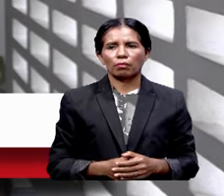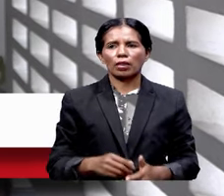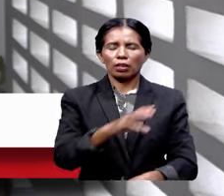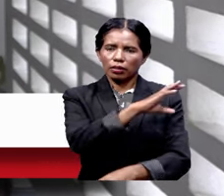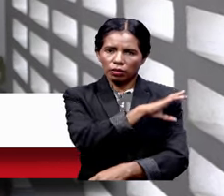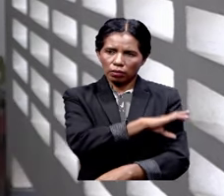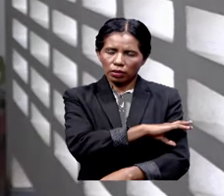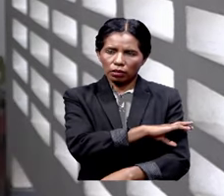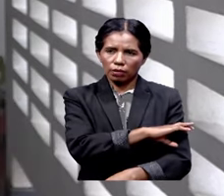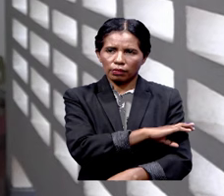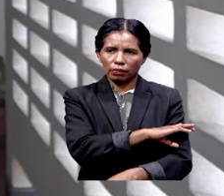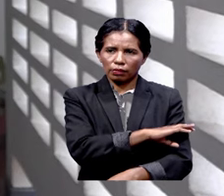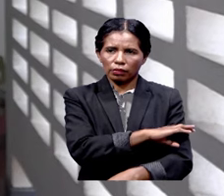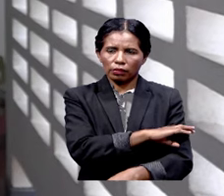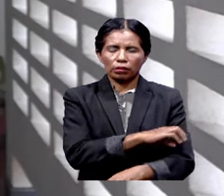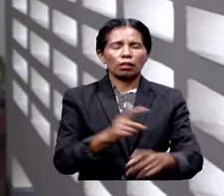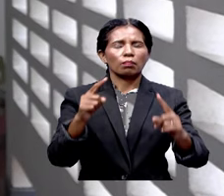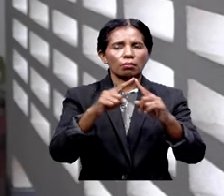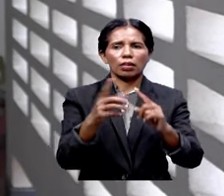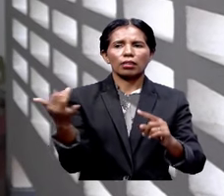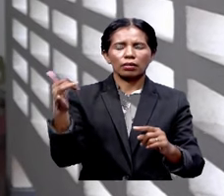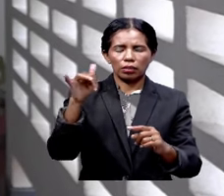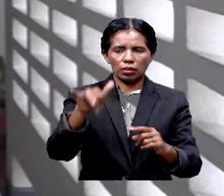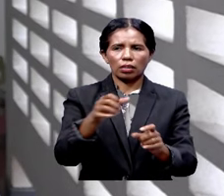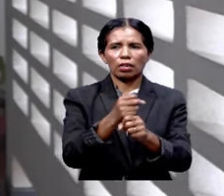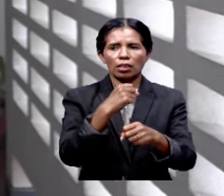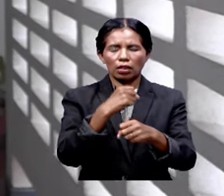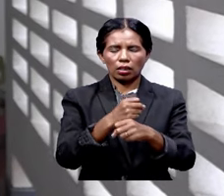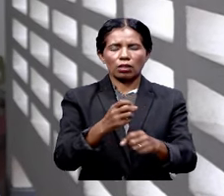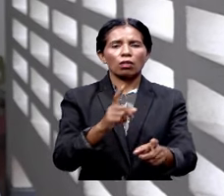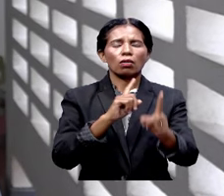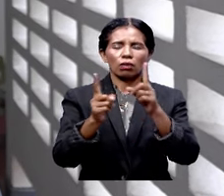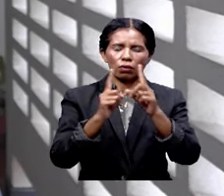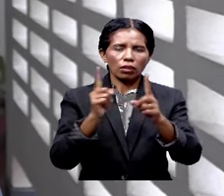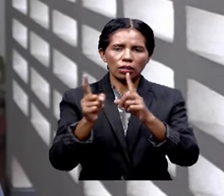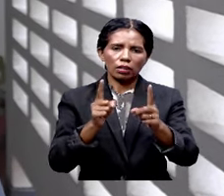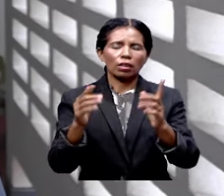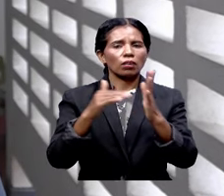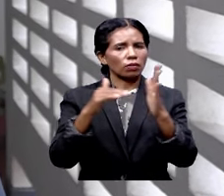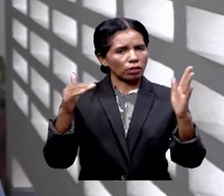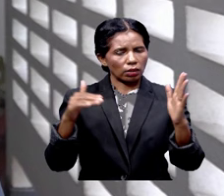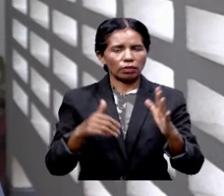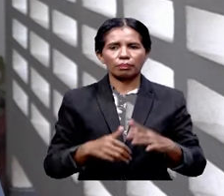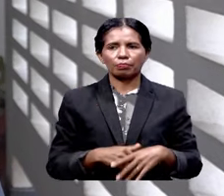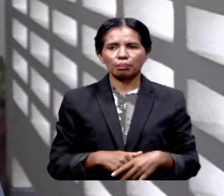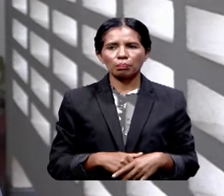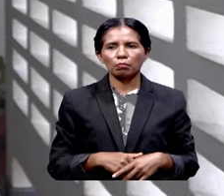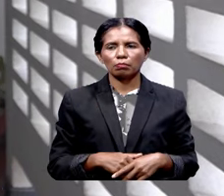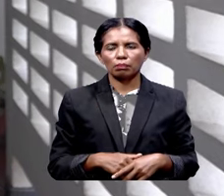segurança. Vai ser na BEMAC, halo protestas, no